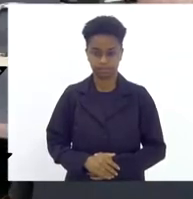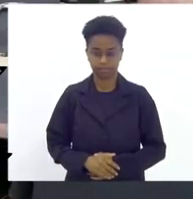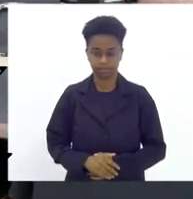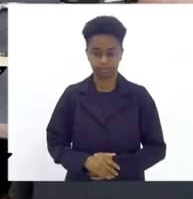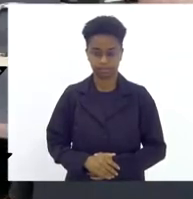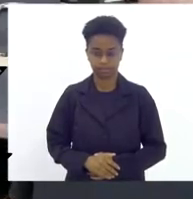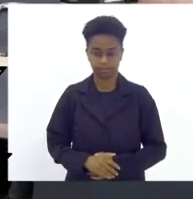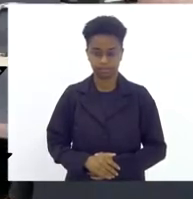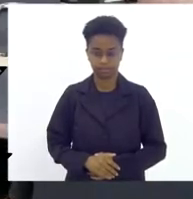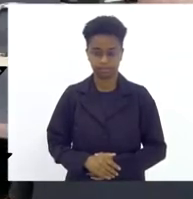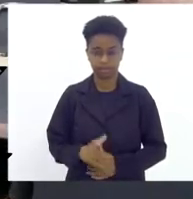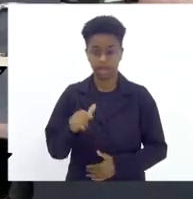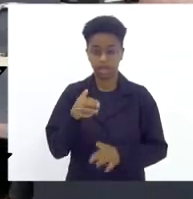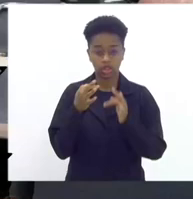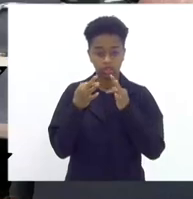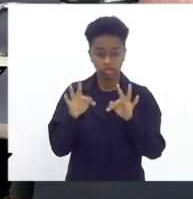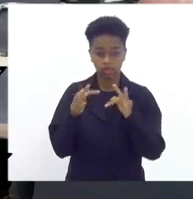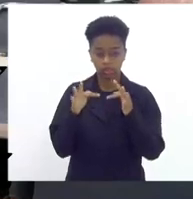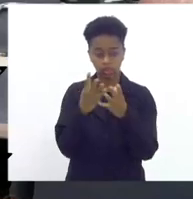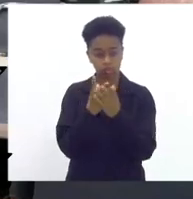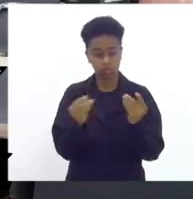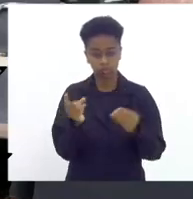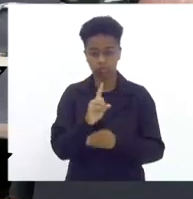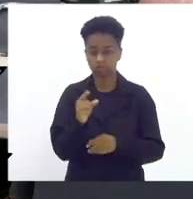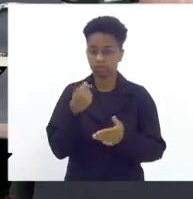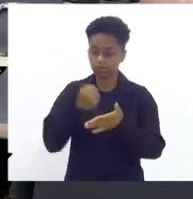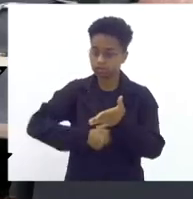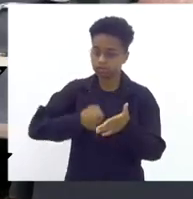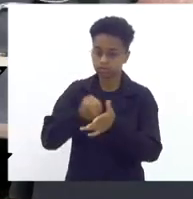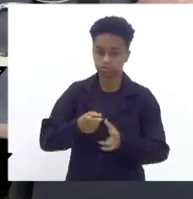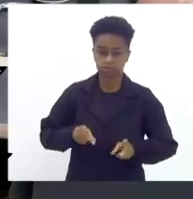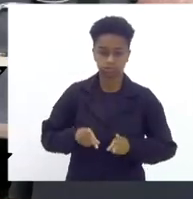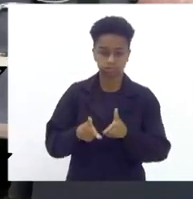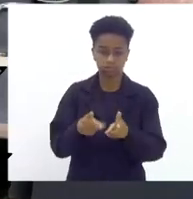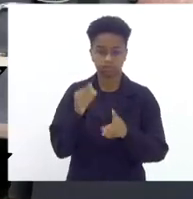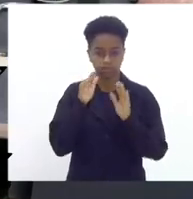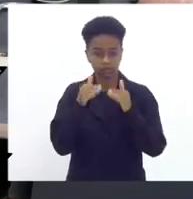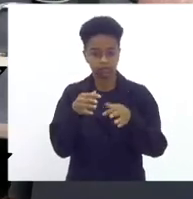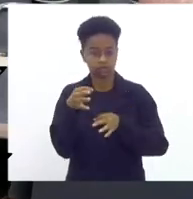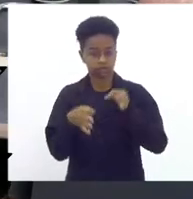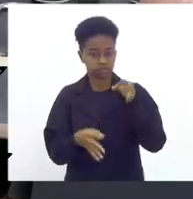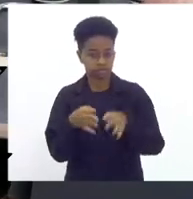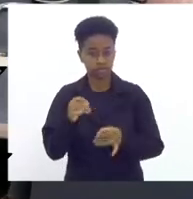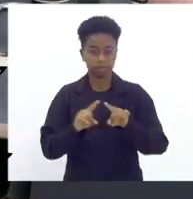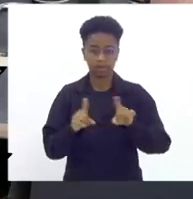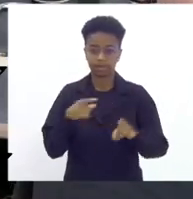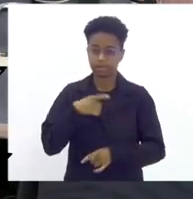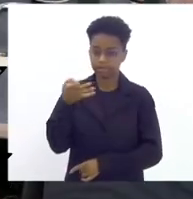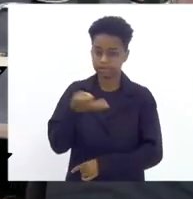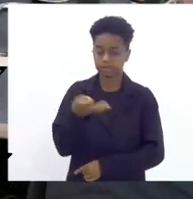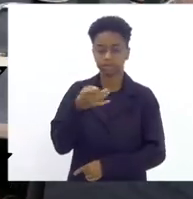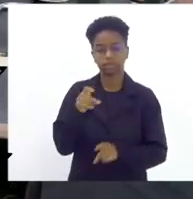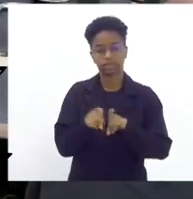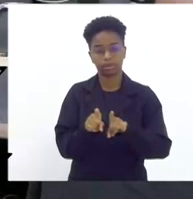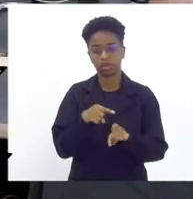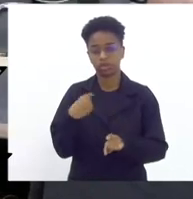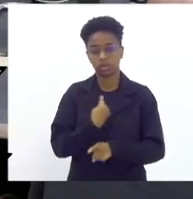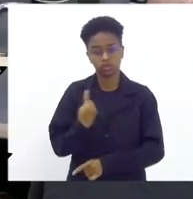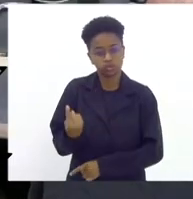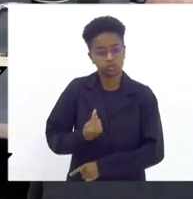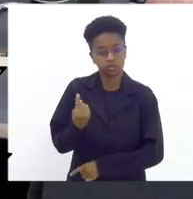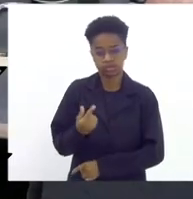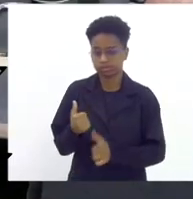é uma dor que não passa é uma luta permanente Por Justiça mas é a certeza também que nós não estamos